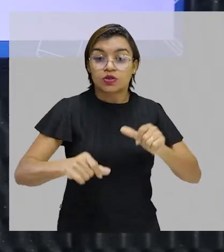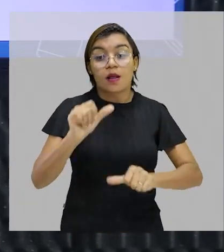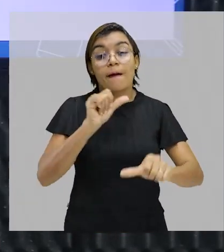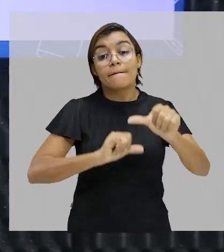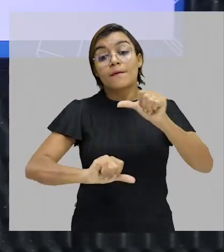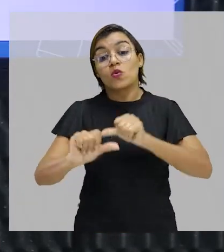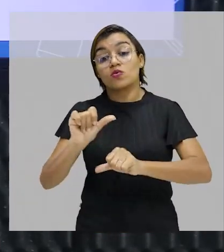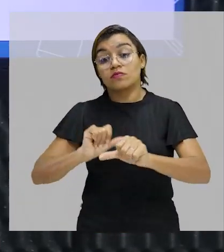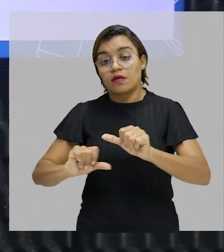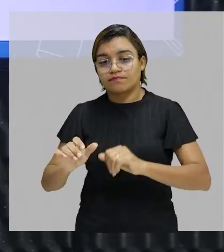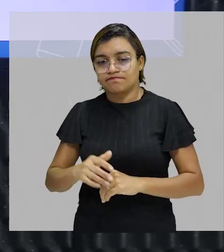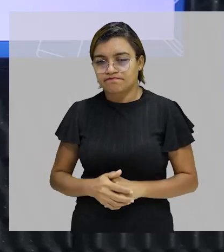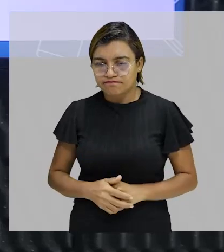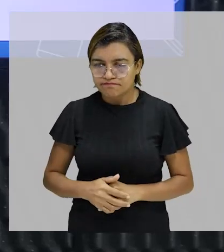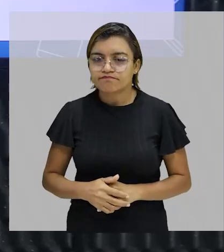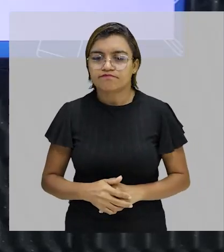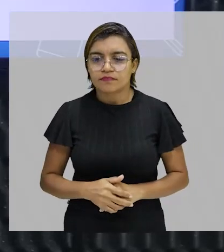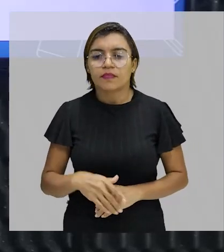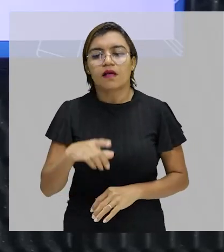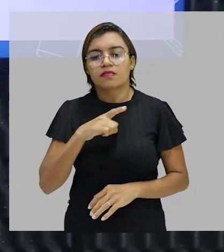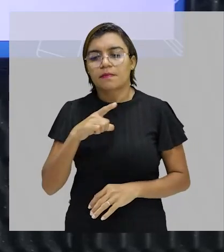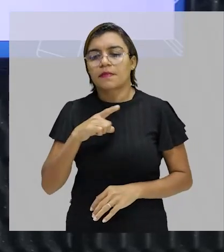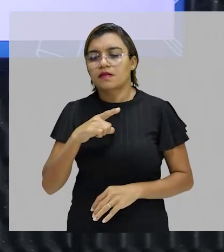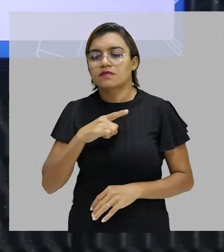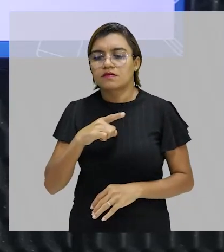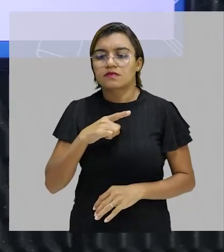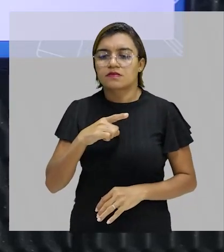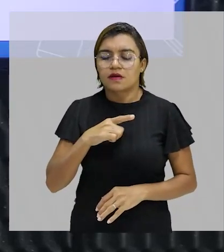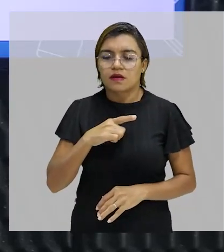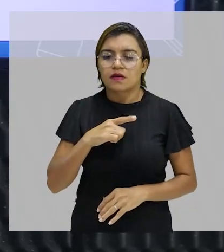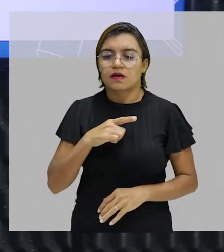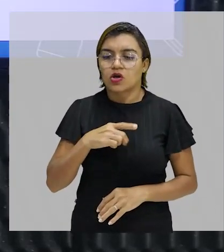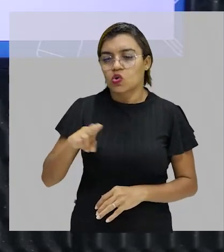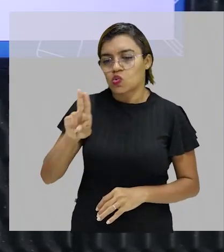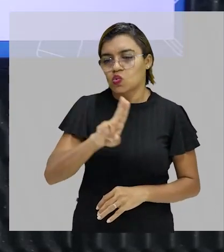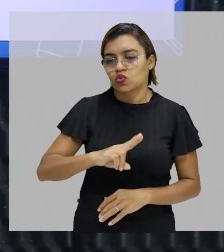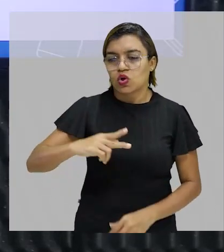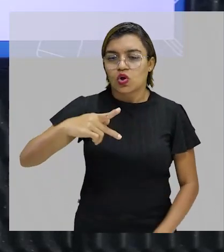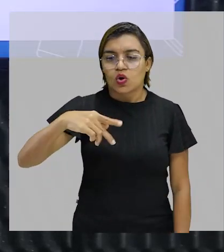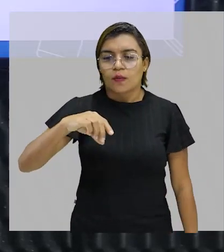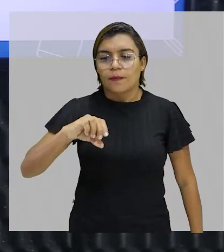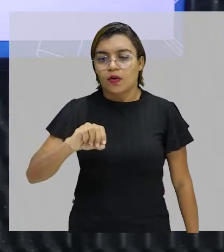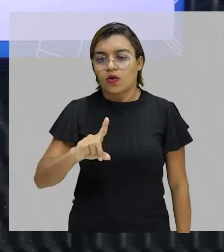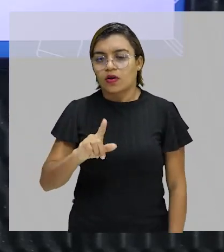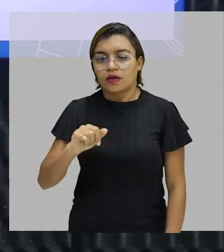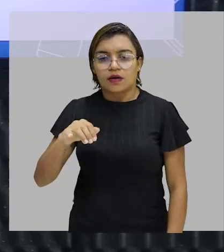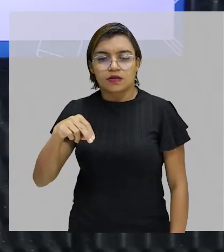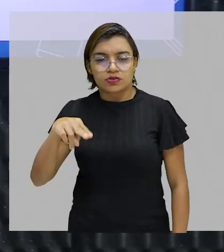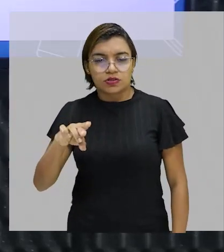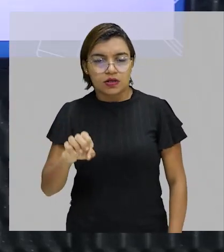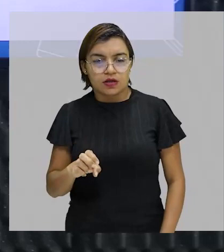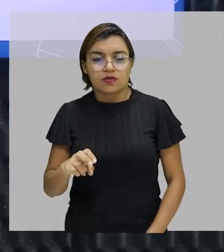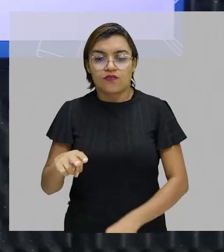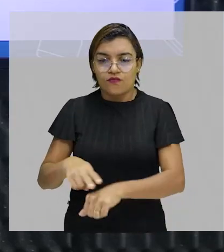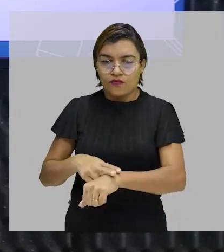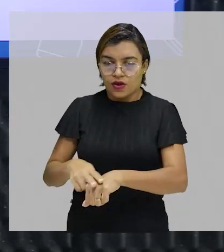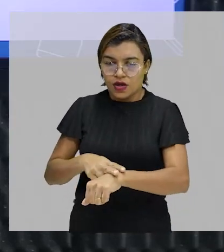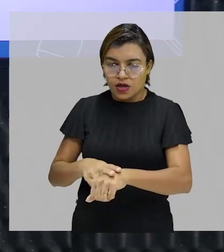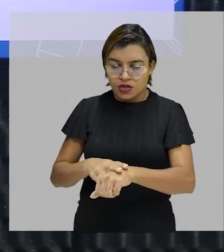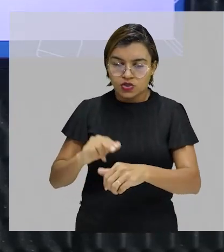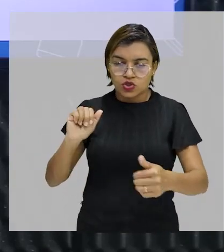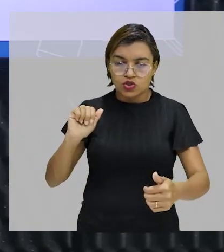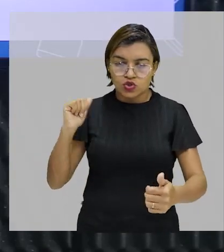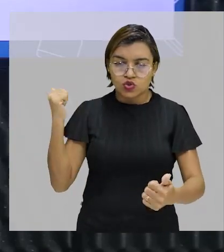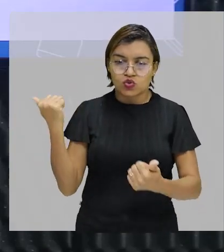tal situação. Entre eles, podemos destacar a aplicação do polietileno verde em